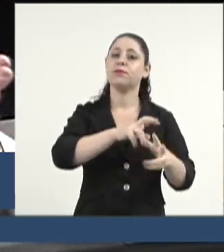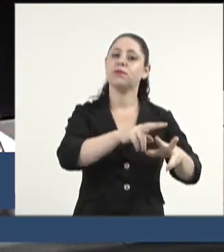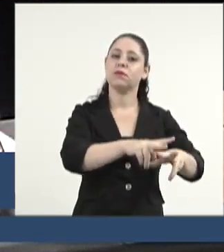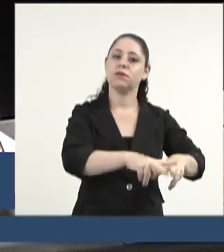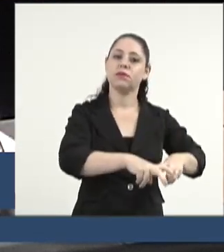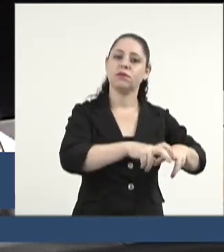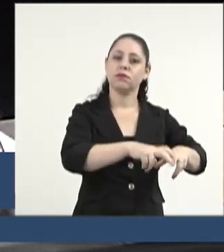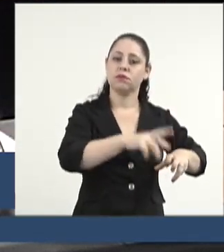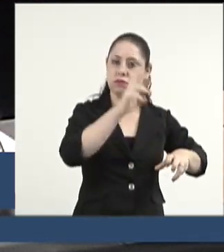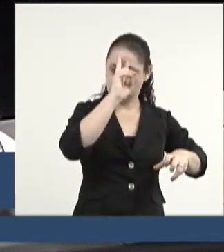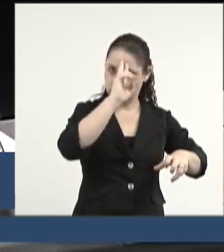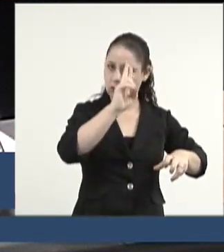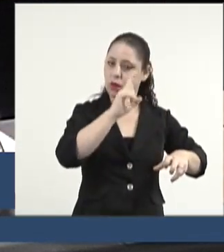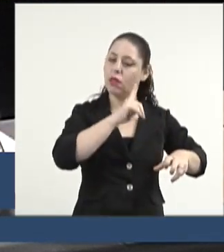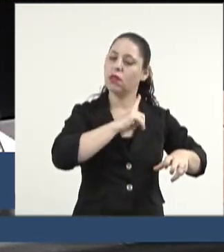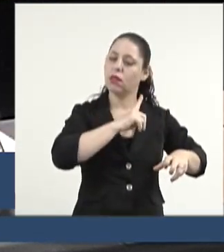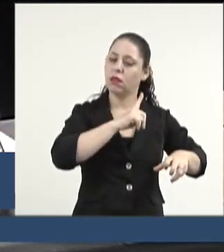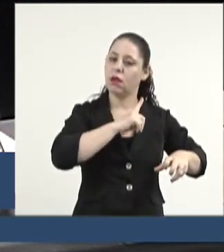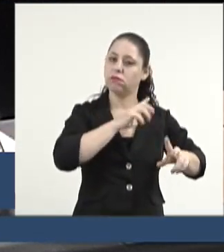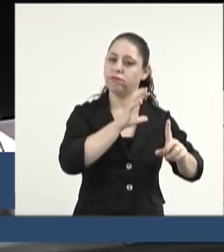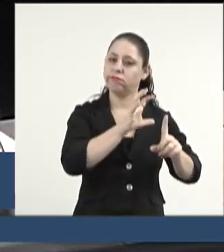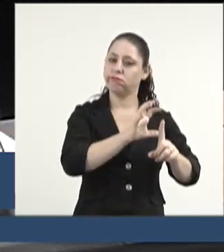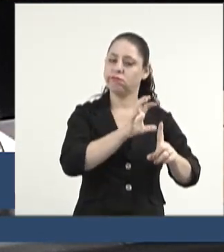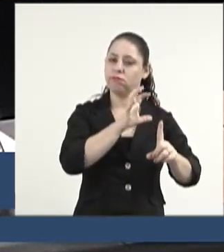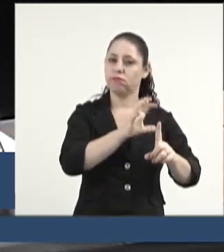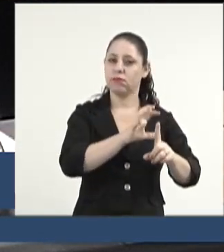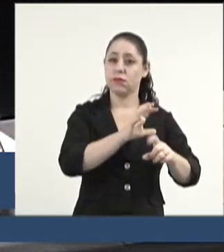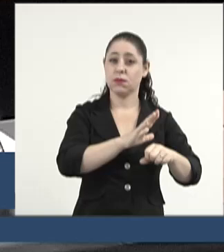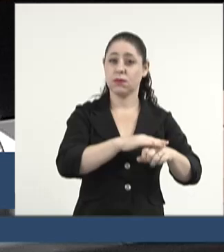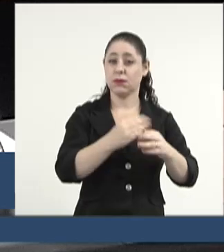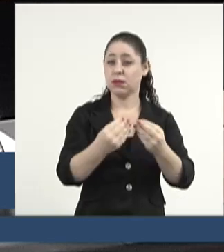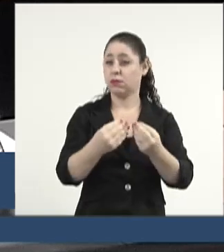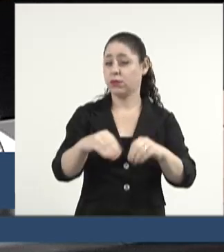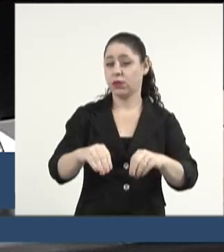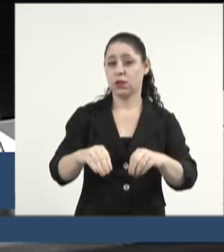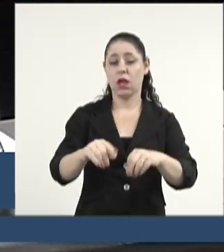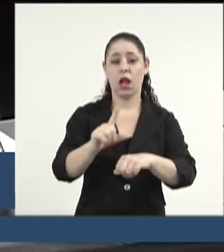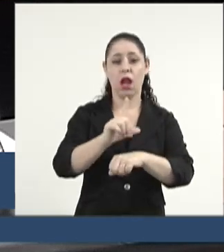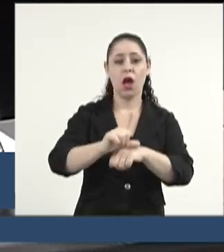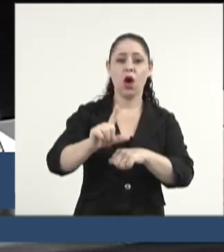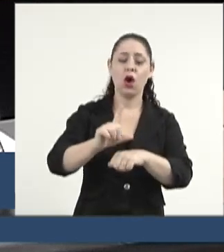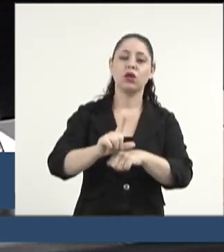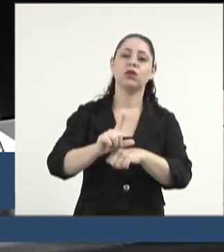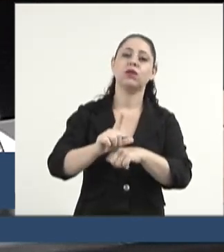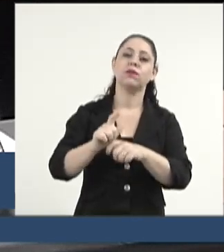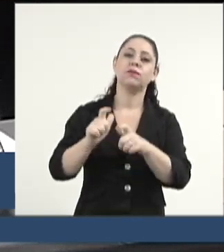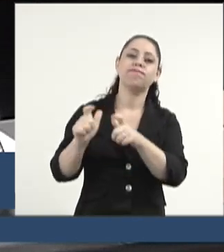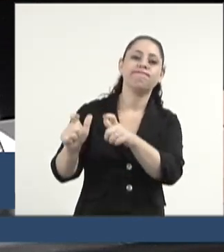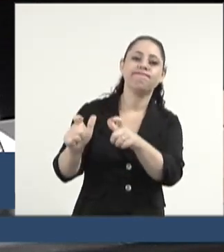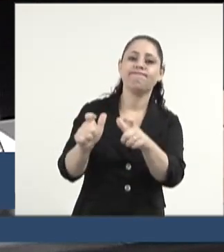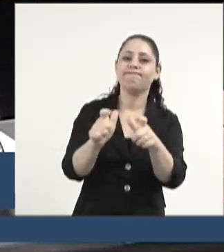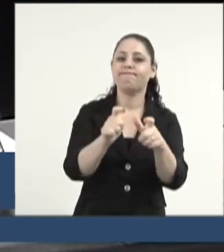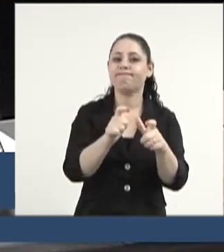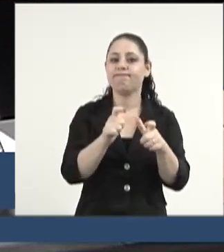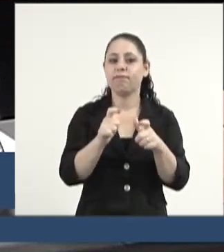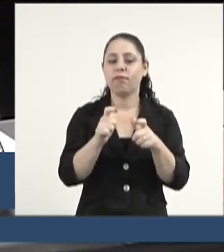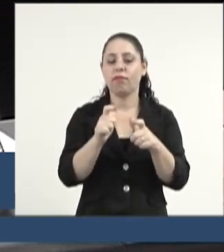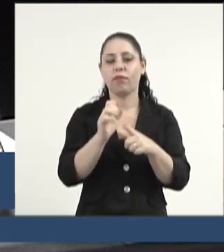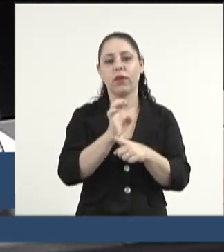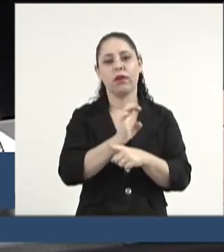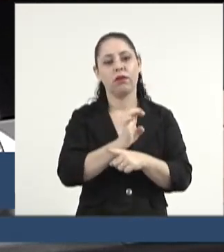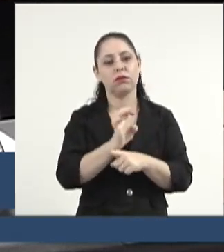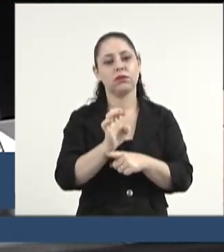certeza, deputado Júnior Mock, vai impactar de forma mais negativa ainda este estado